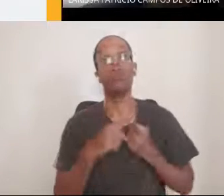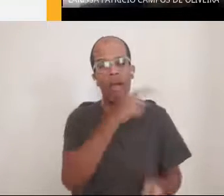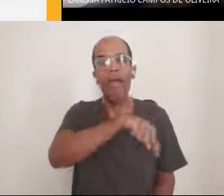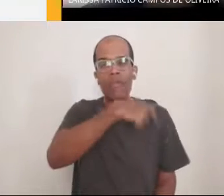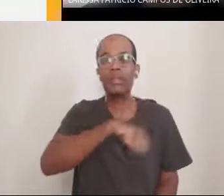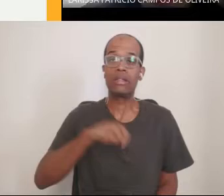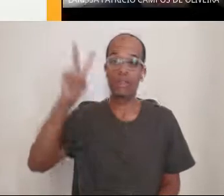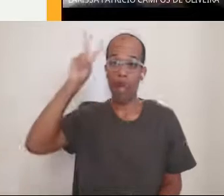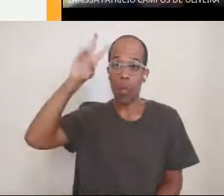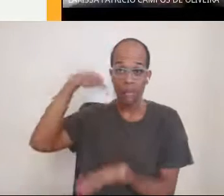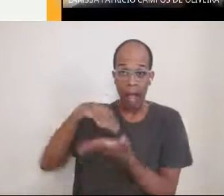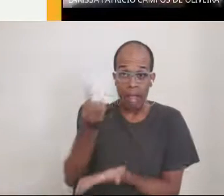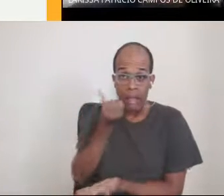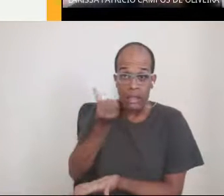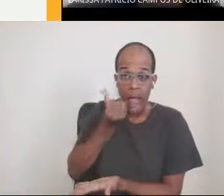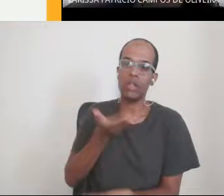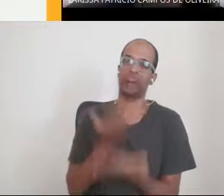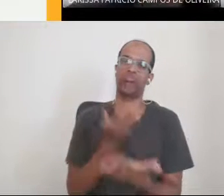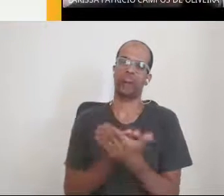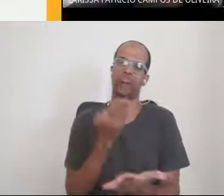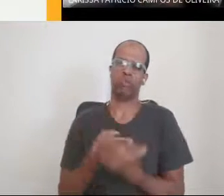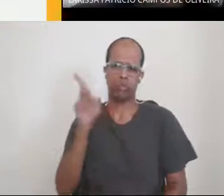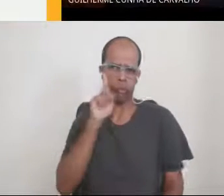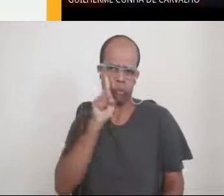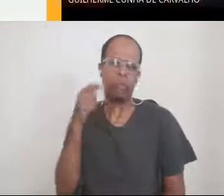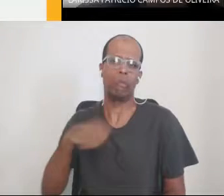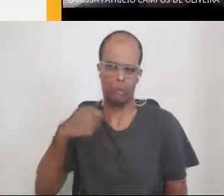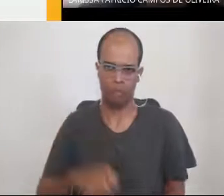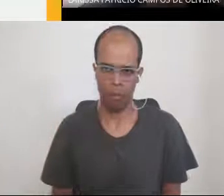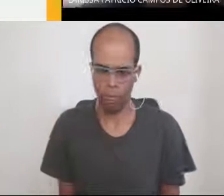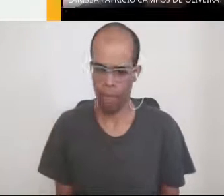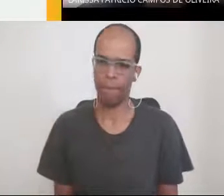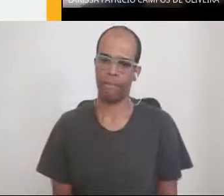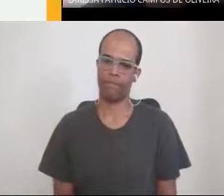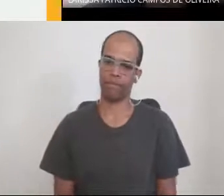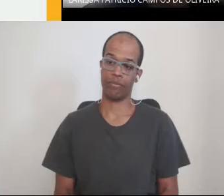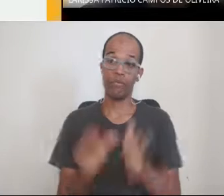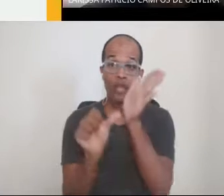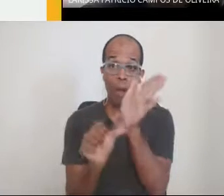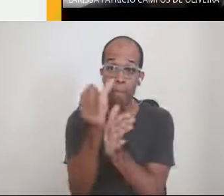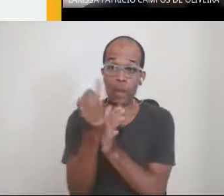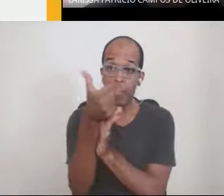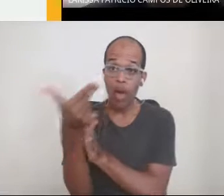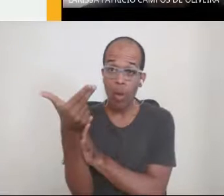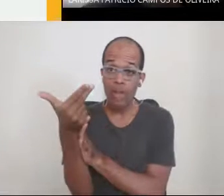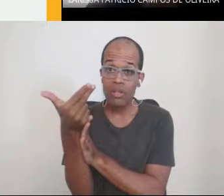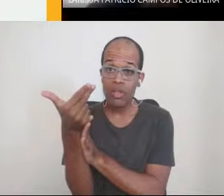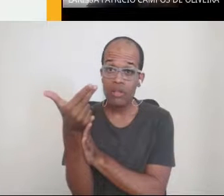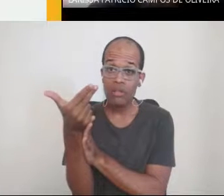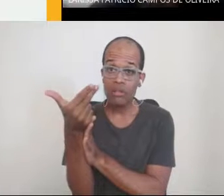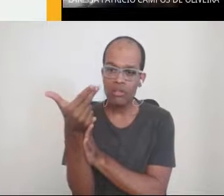os dias de segunda a sexta, que é o que eles fariam na escola, tá bom? Então, assim, primeira coisa, né?